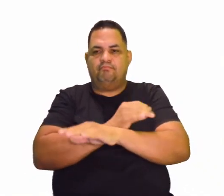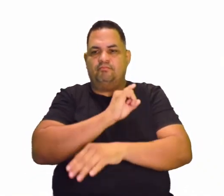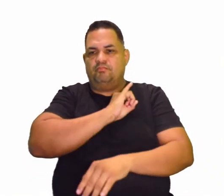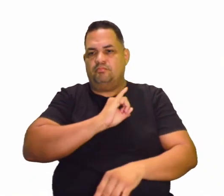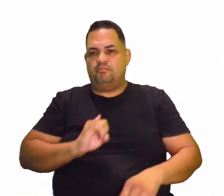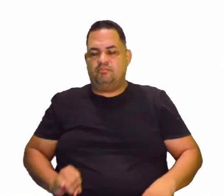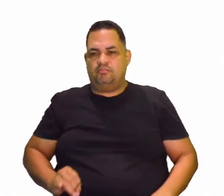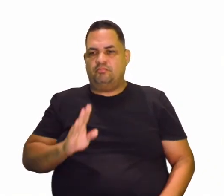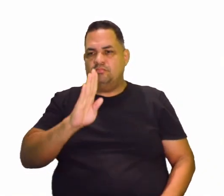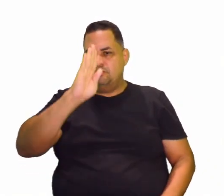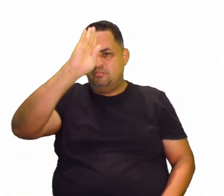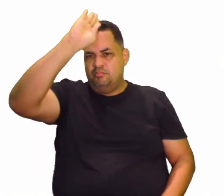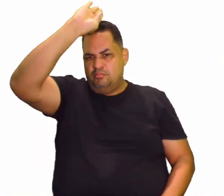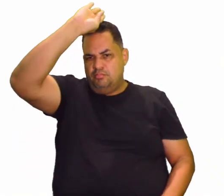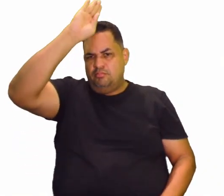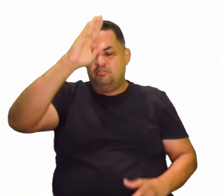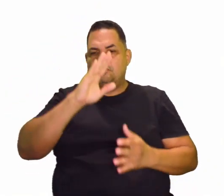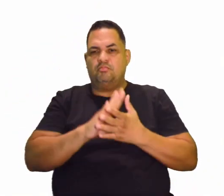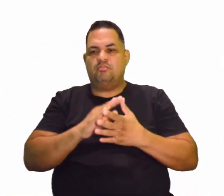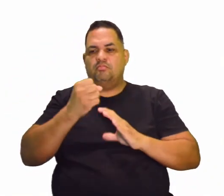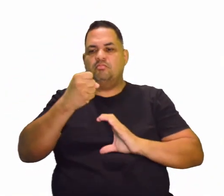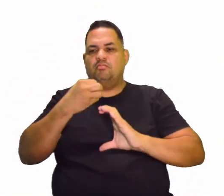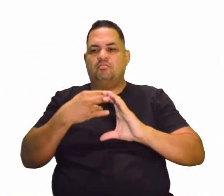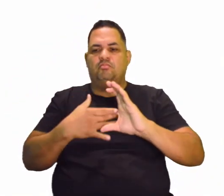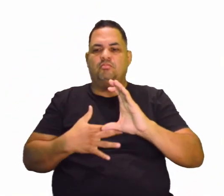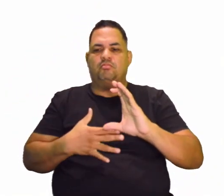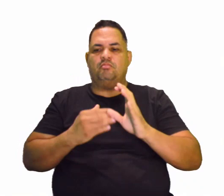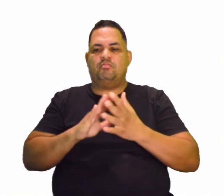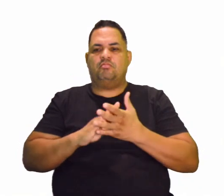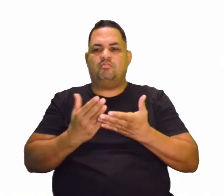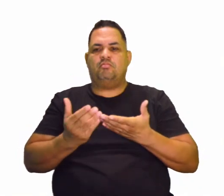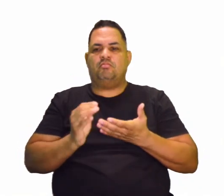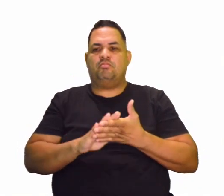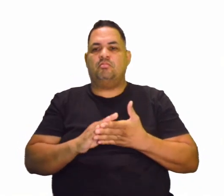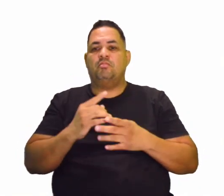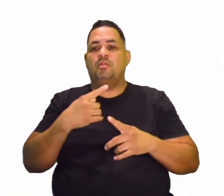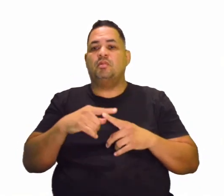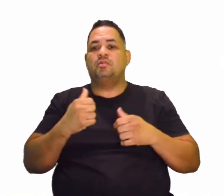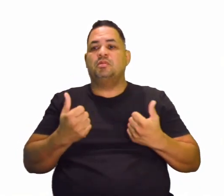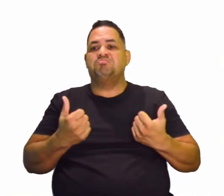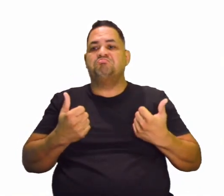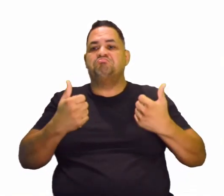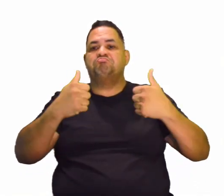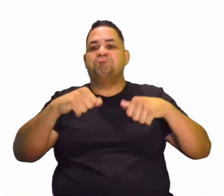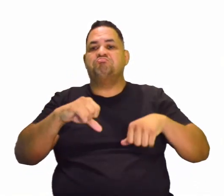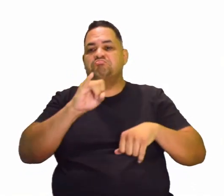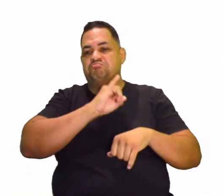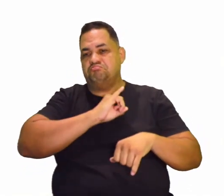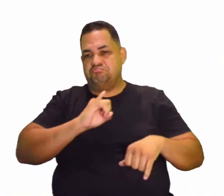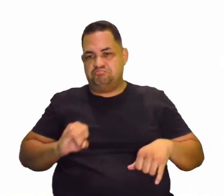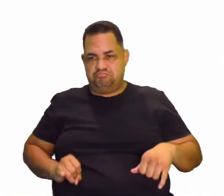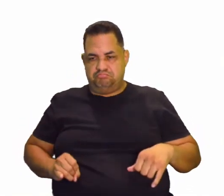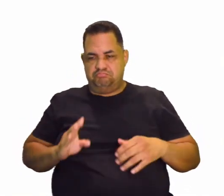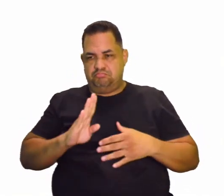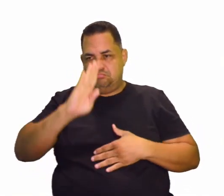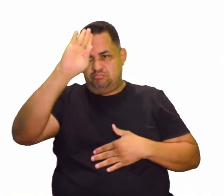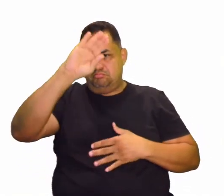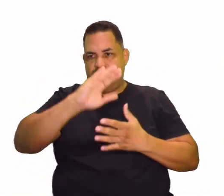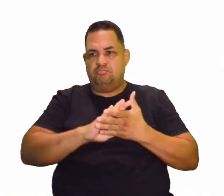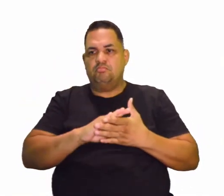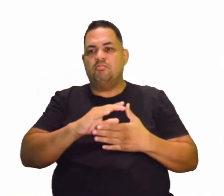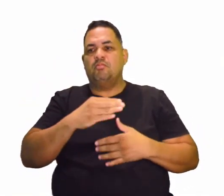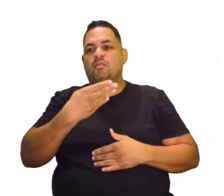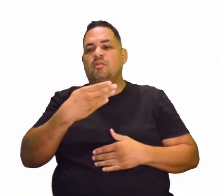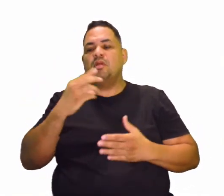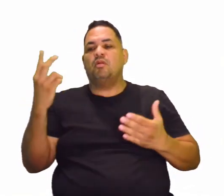Romano era caracterizado pela queda do Império Romano, né, que ocorreu lá em 476, depois de